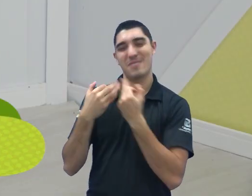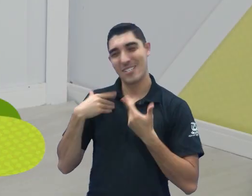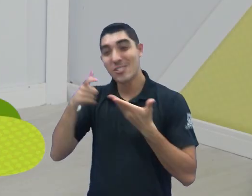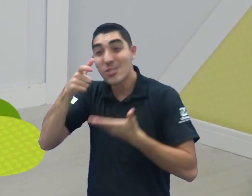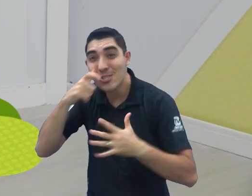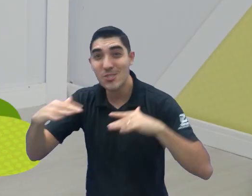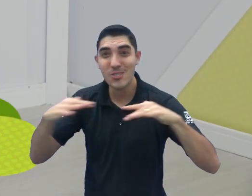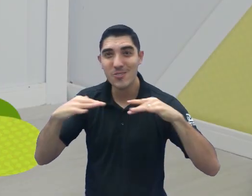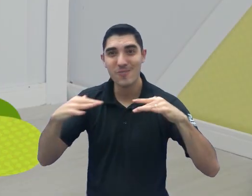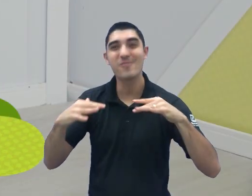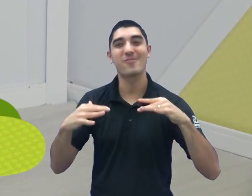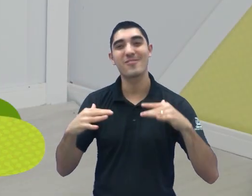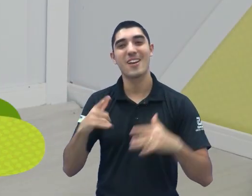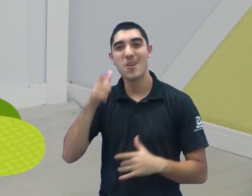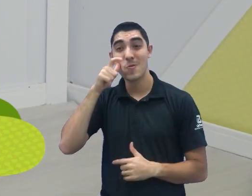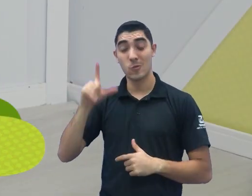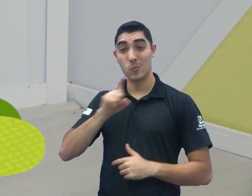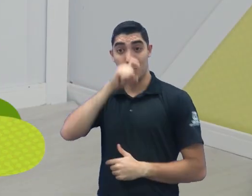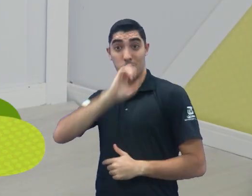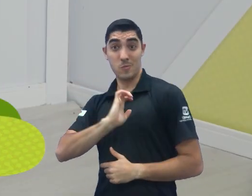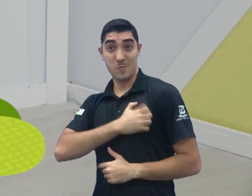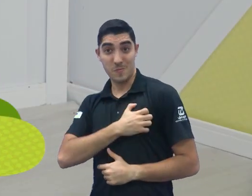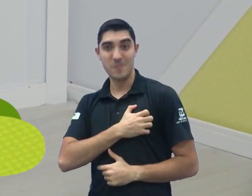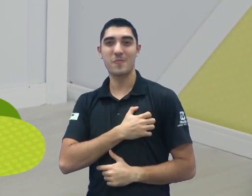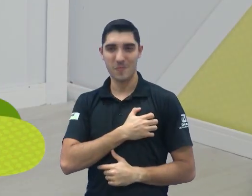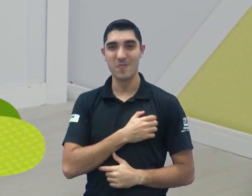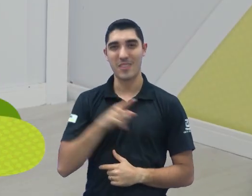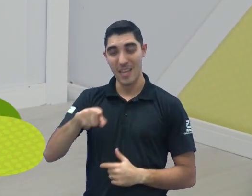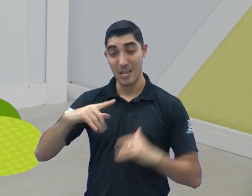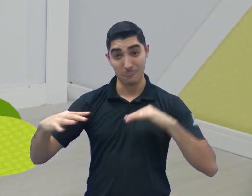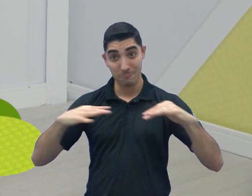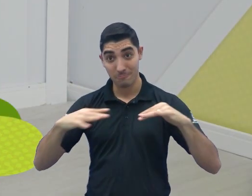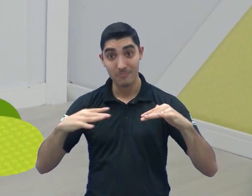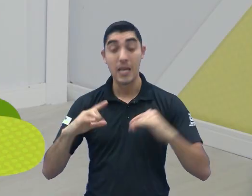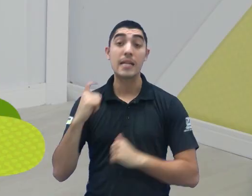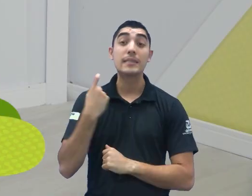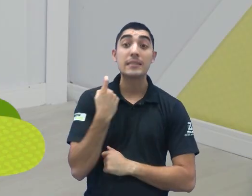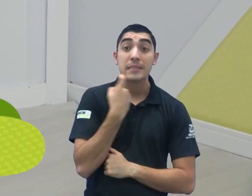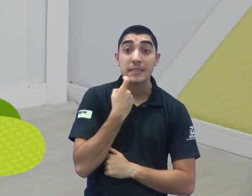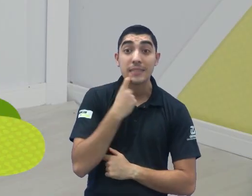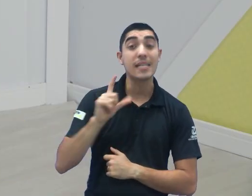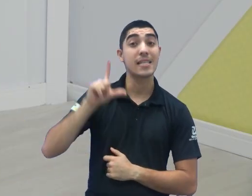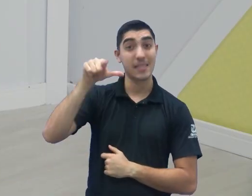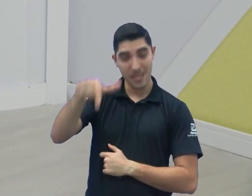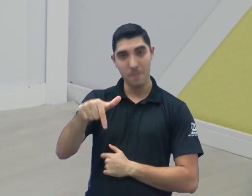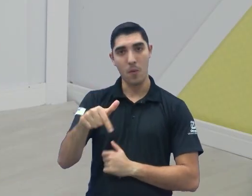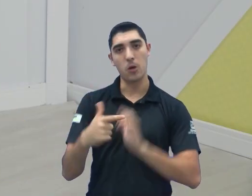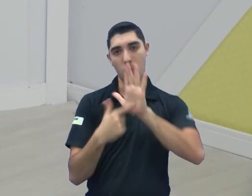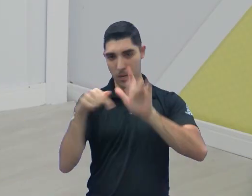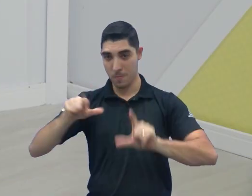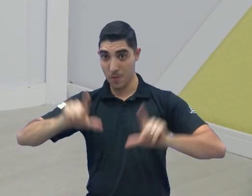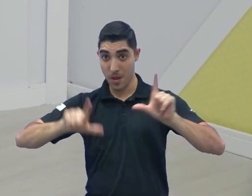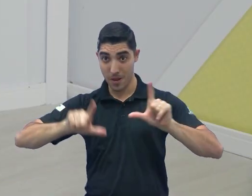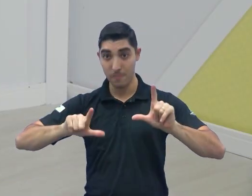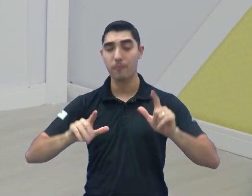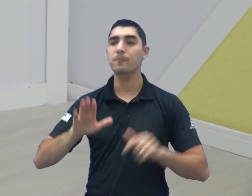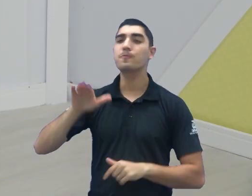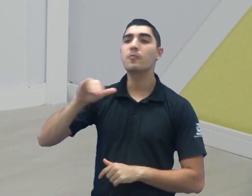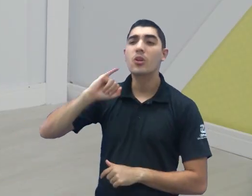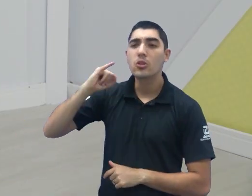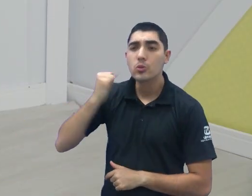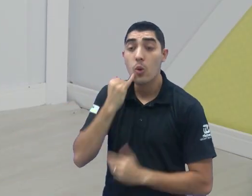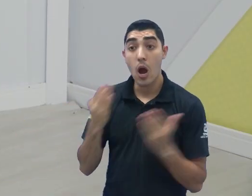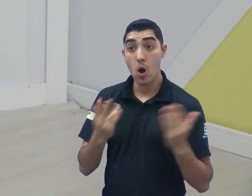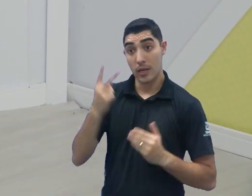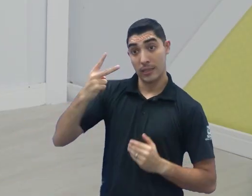lá também. Todo mundo acompanhando e torcendo para um bom desempenho do São José. Sexta-feira os detalhes aqui no Hora do Esporte. João, para a gente fechar esse segundo bloco,